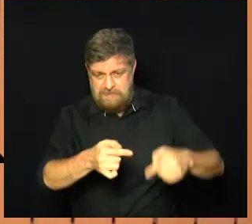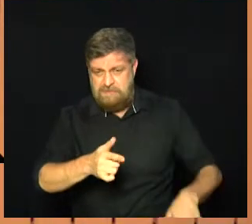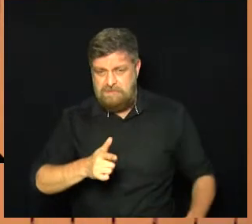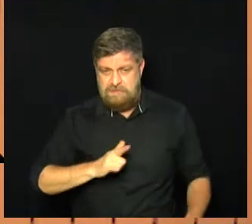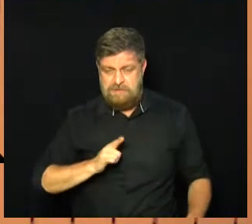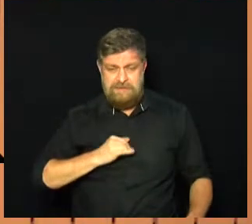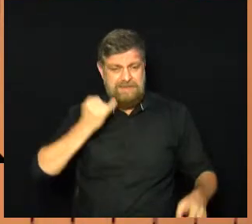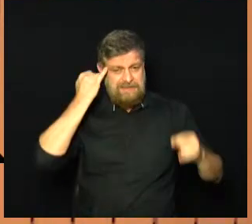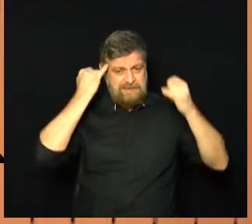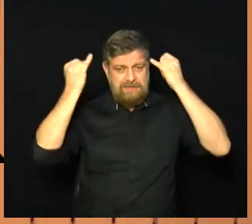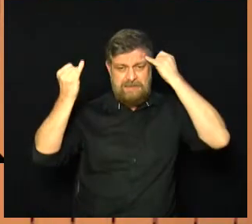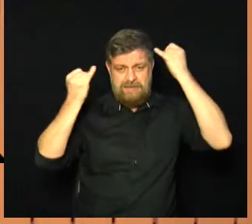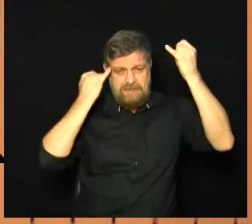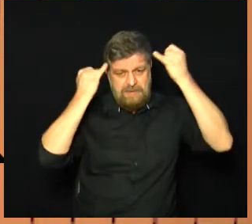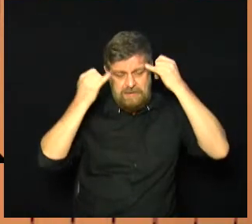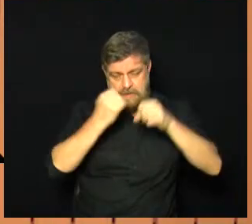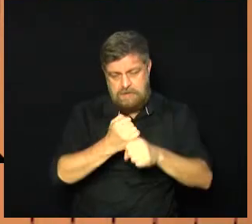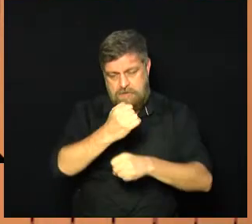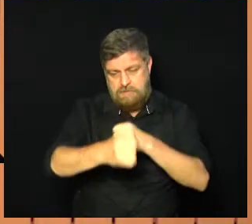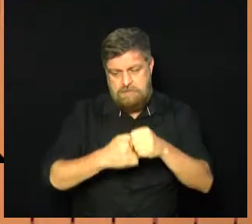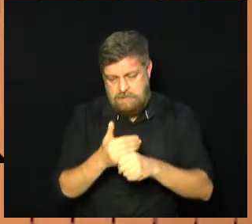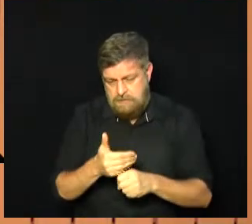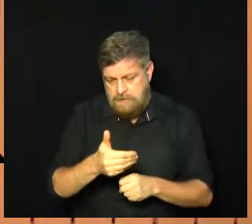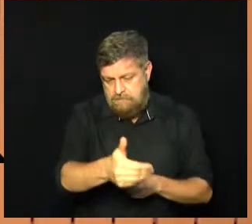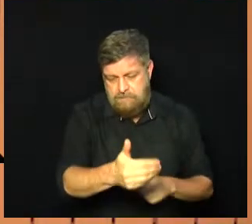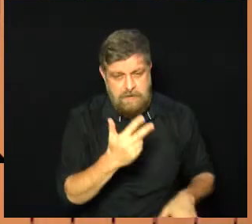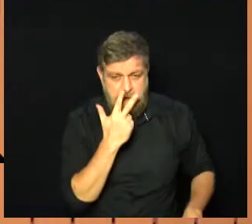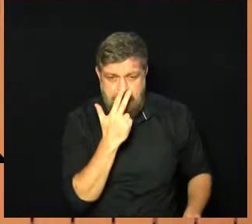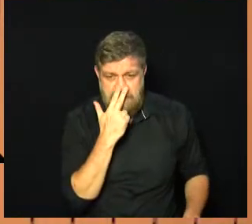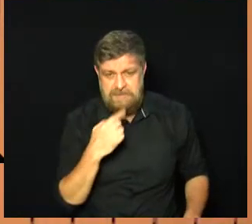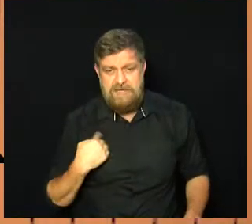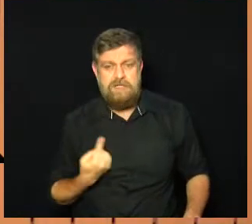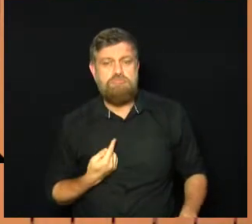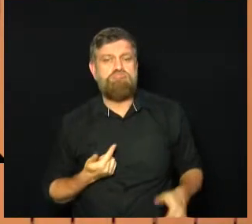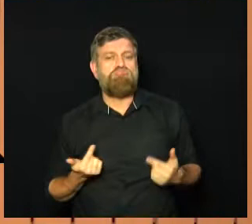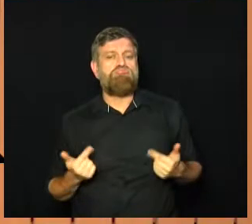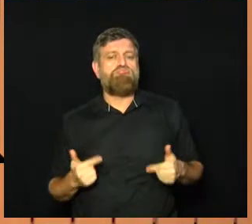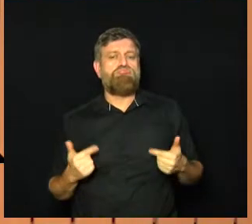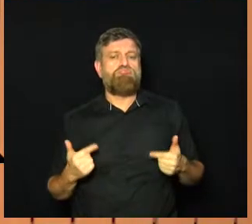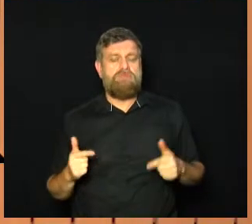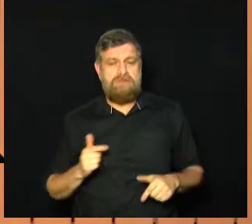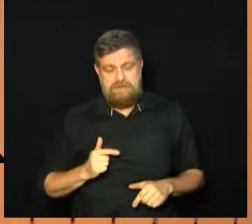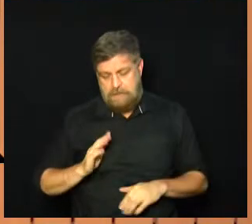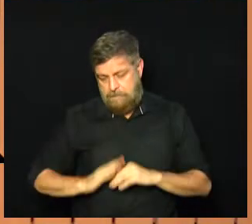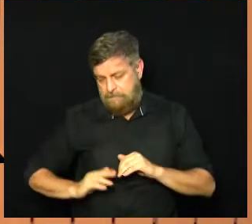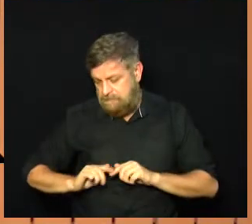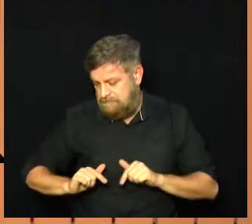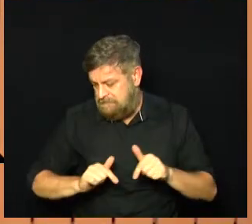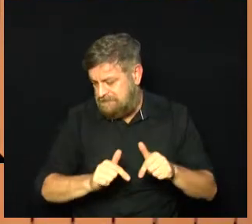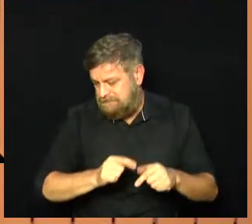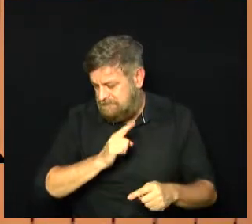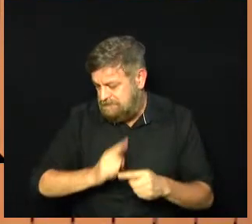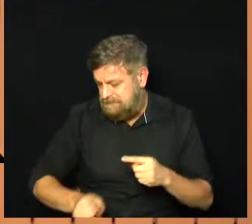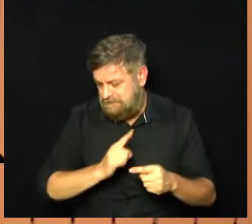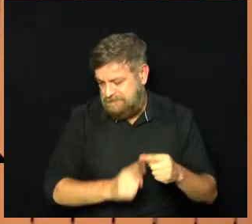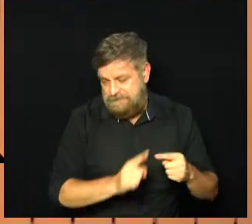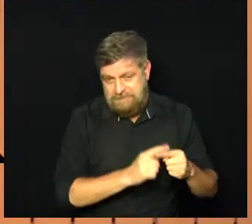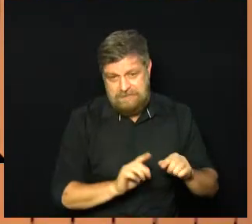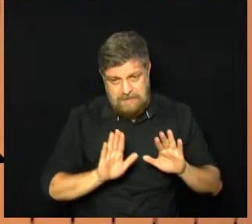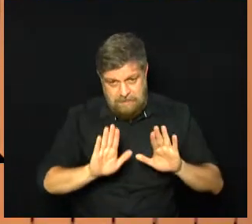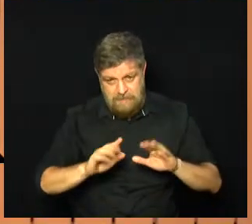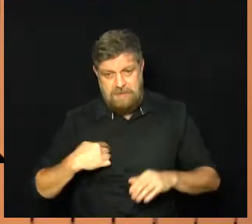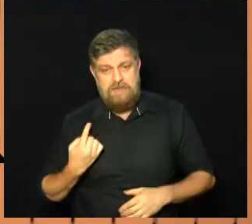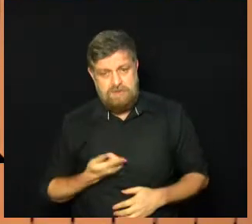essas ideias no ano que vem. Pelo que tudo indica, a gente não vai... tem algumas ações que a gente não vai poder fazer, mas a gente